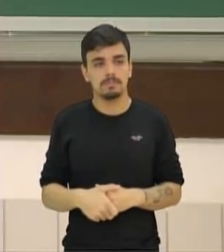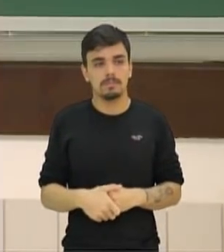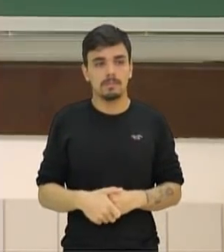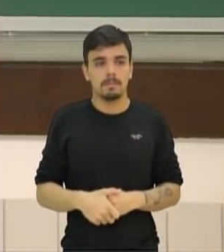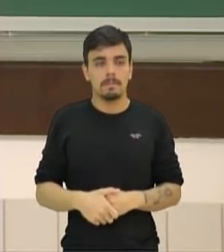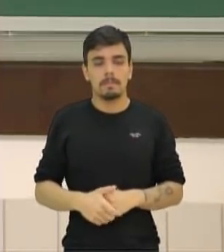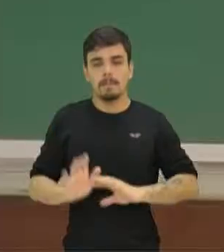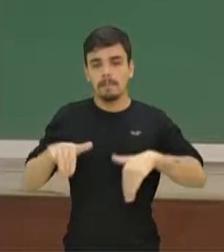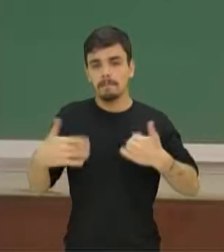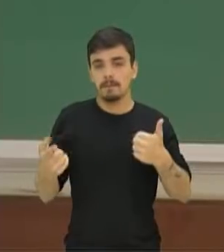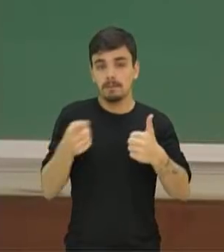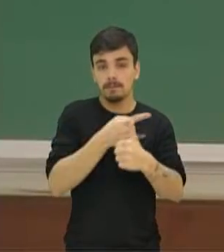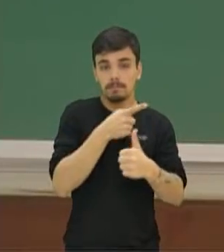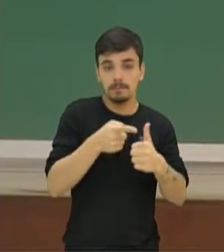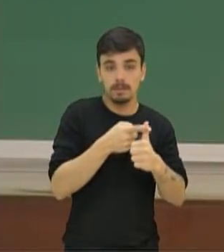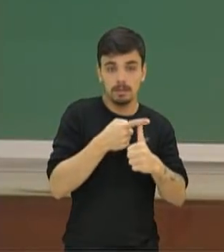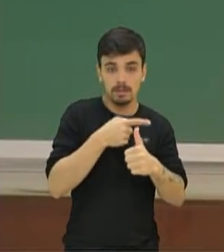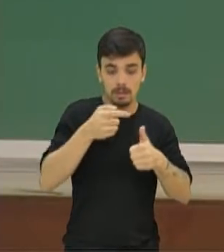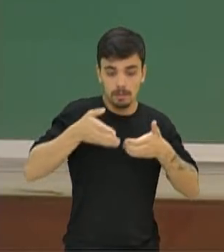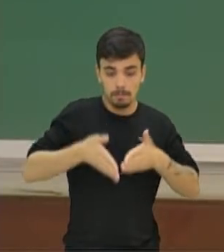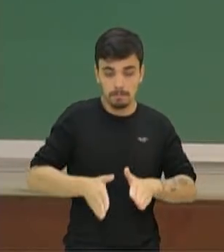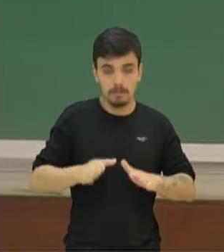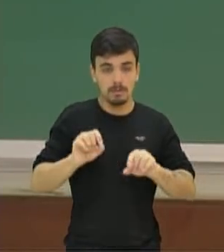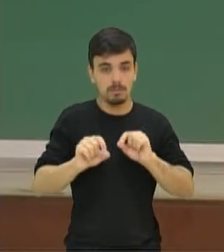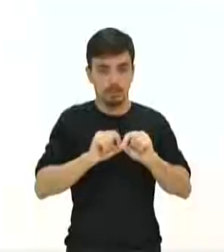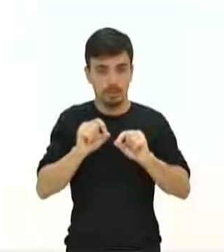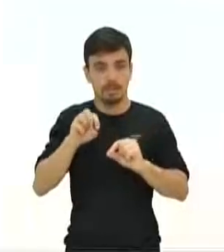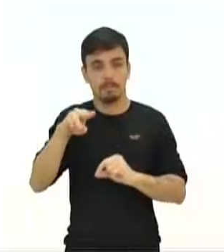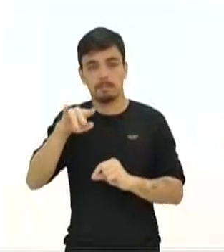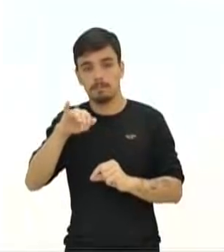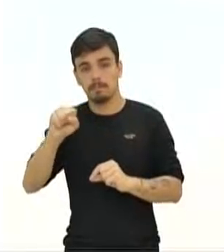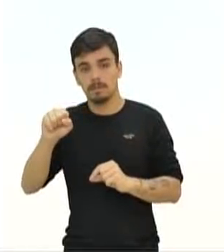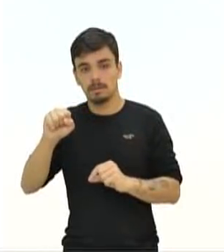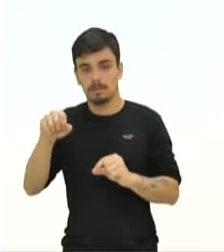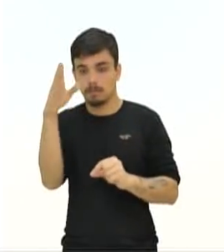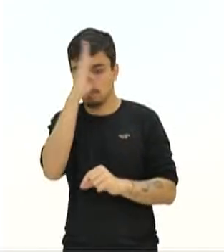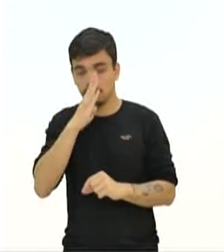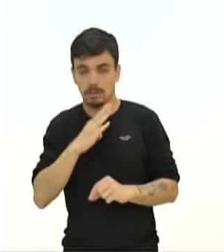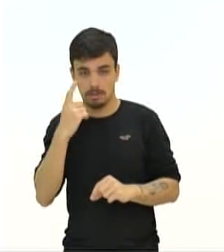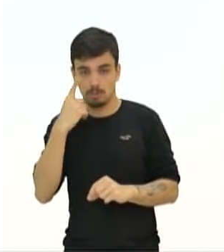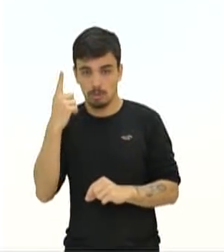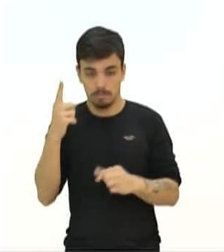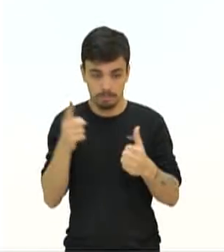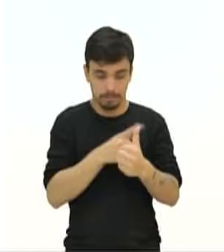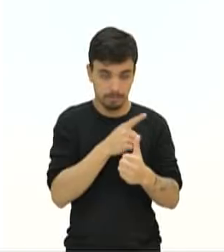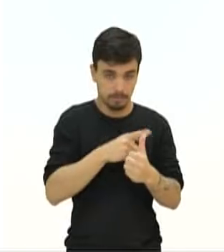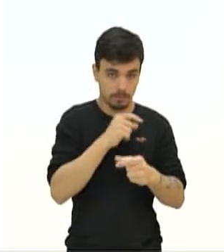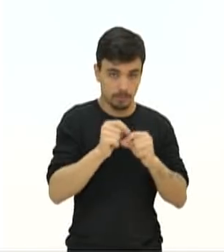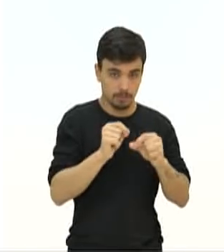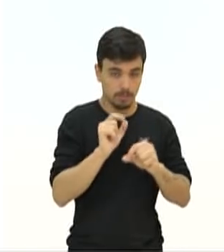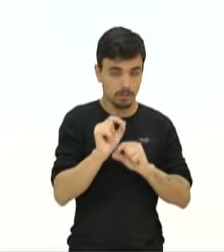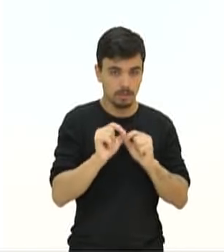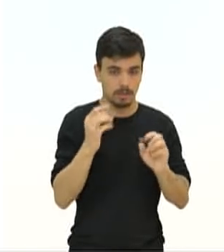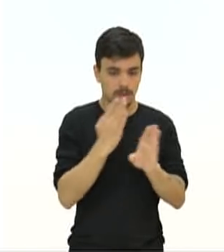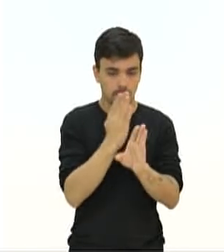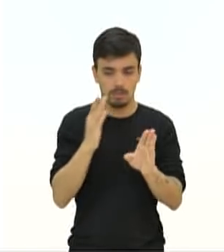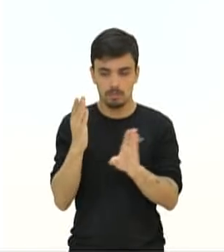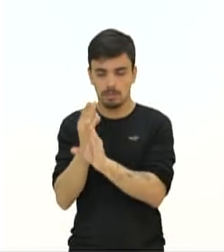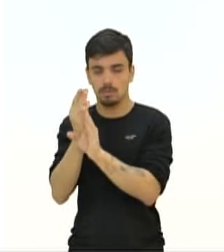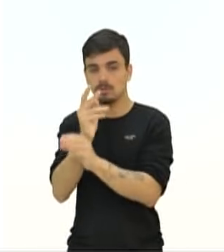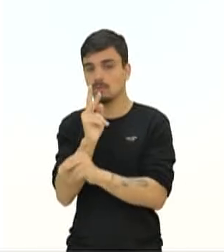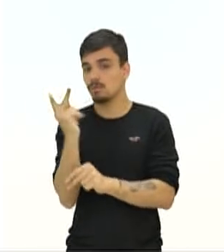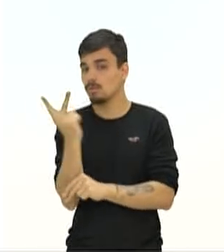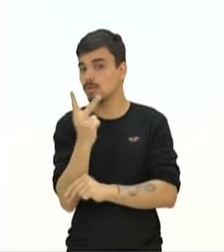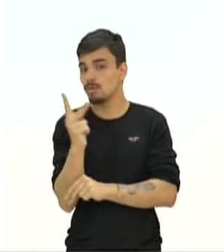Então, na obra Primeira Missa do Brasil, de Victor Meirelles, né, o ator traz o encontro de dois povos de